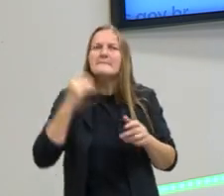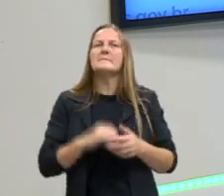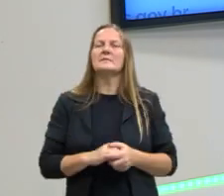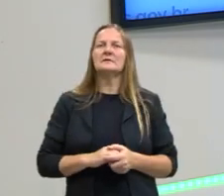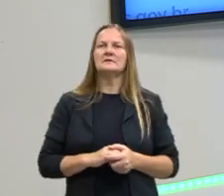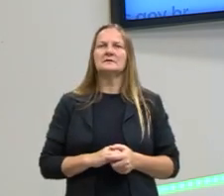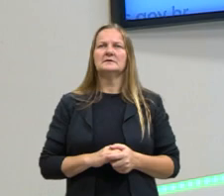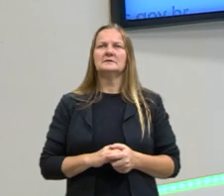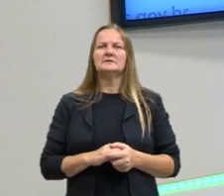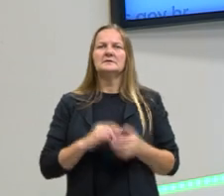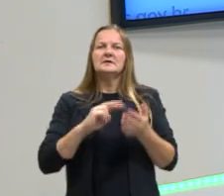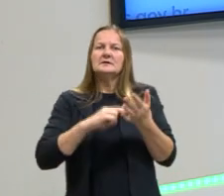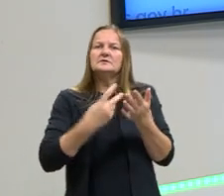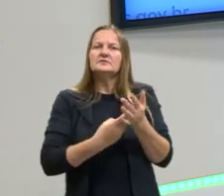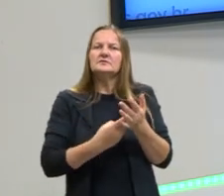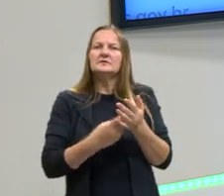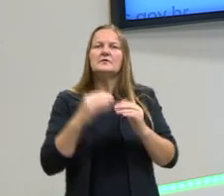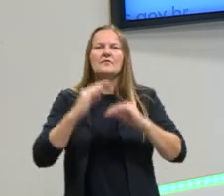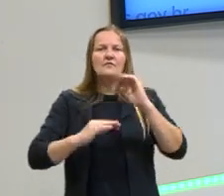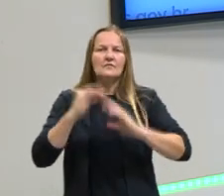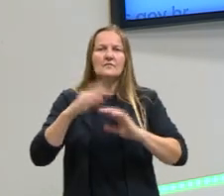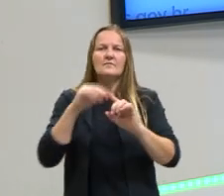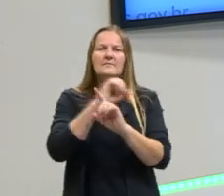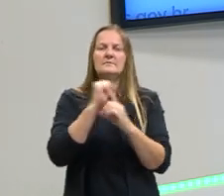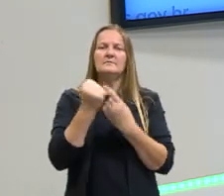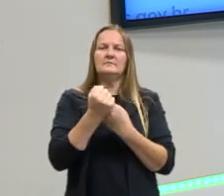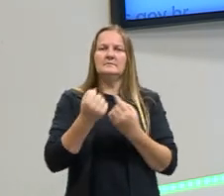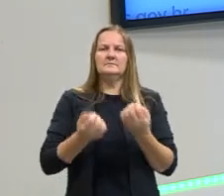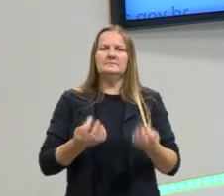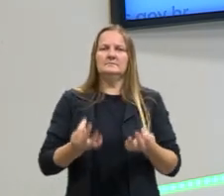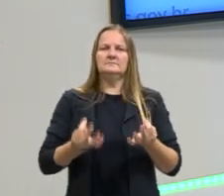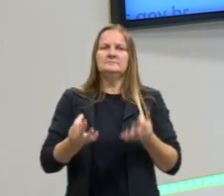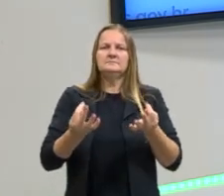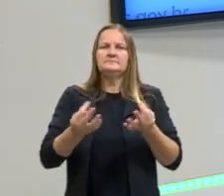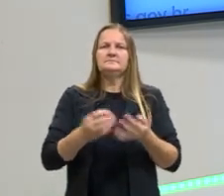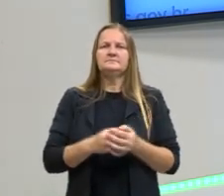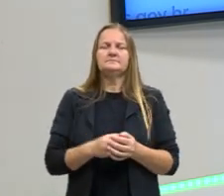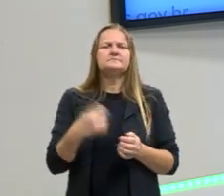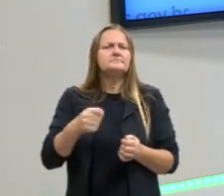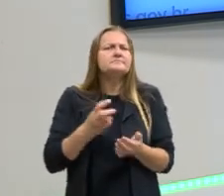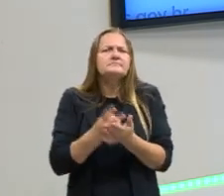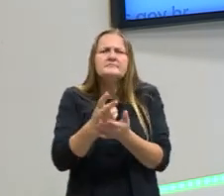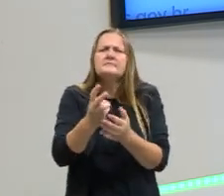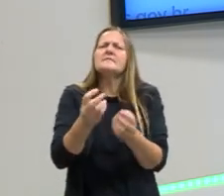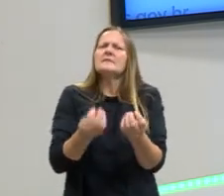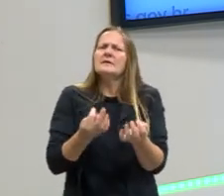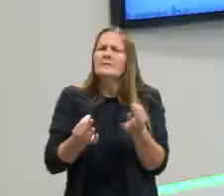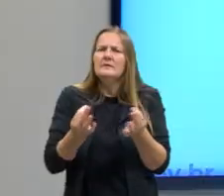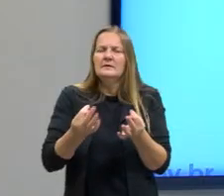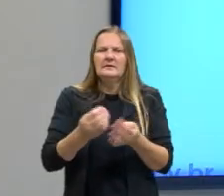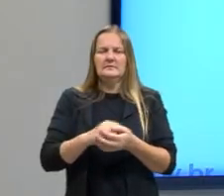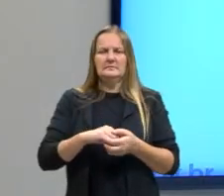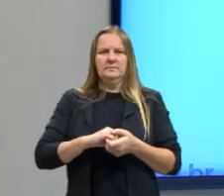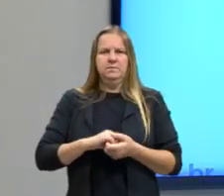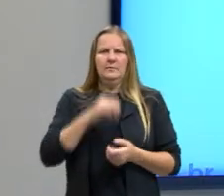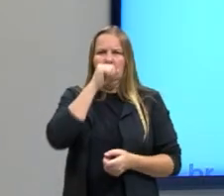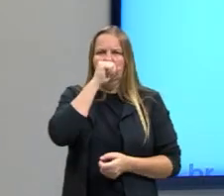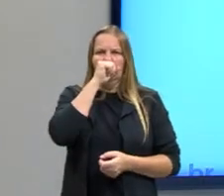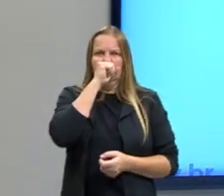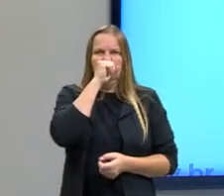significa que os fatos sociais não possam ser pensionado eles vão ser constantemente intencionadas né e